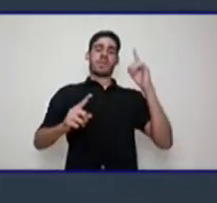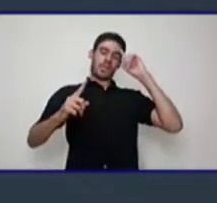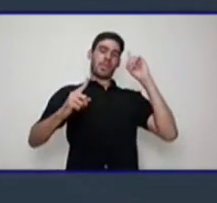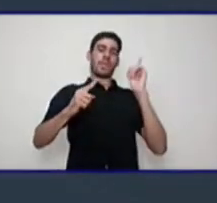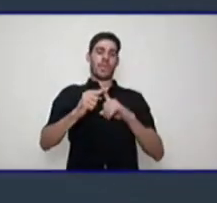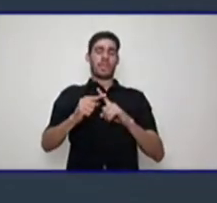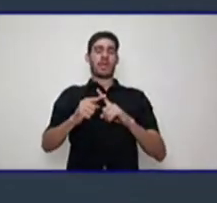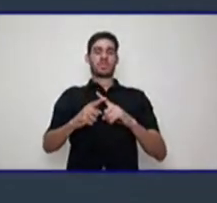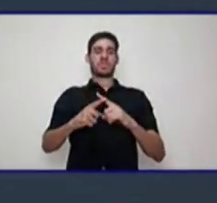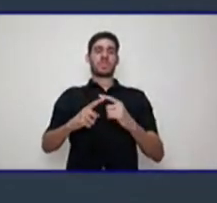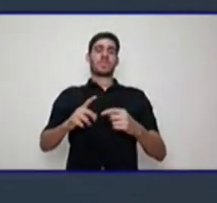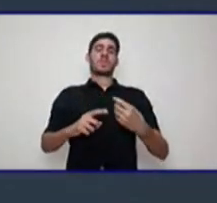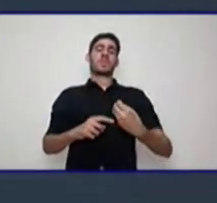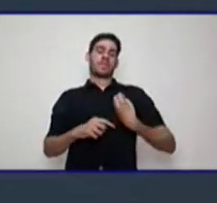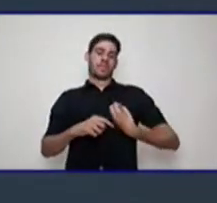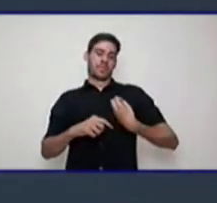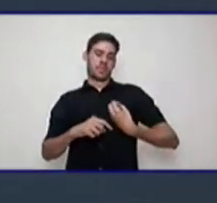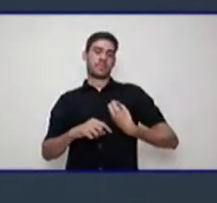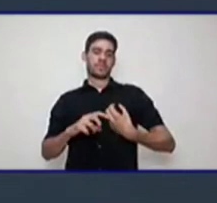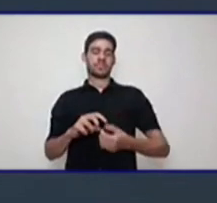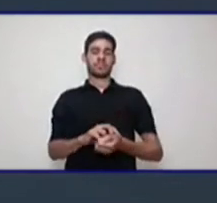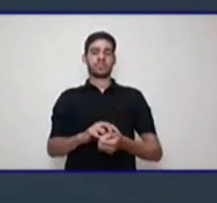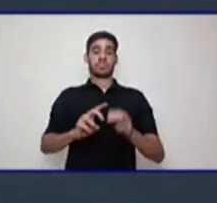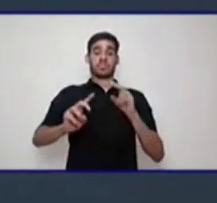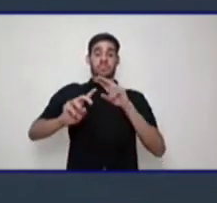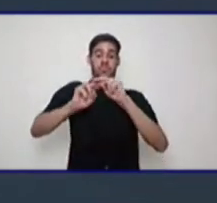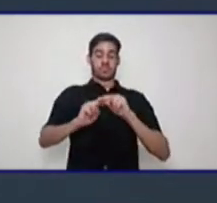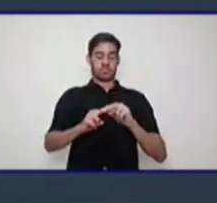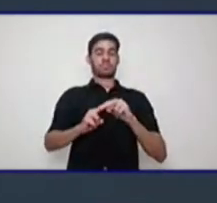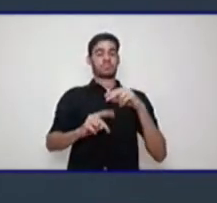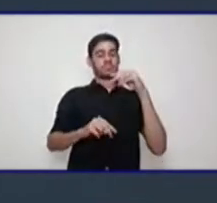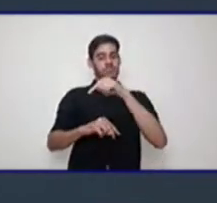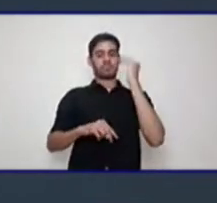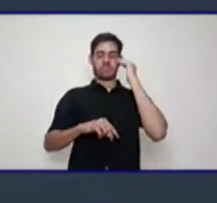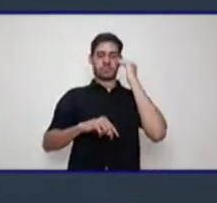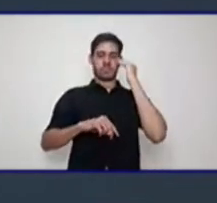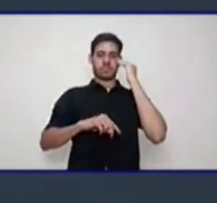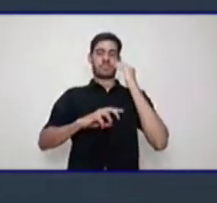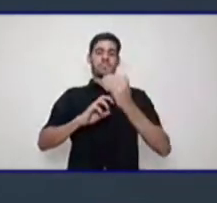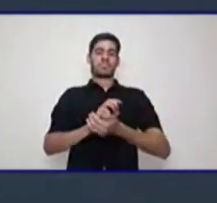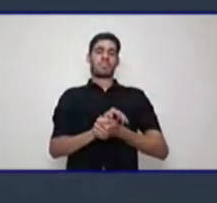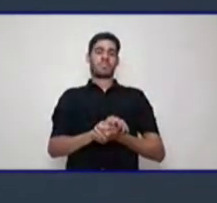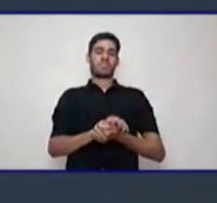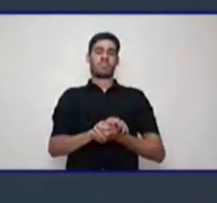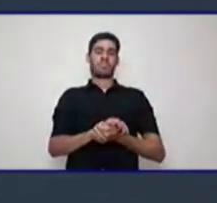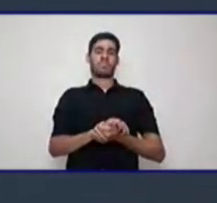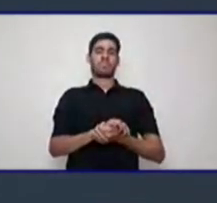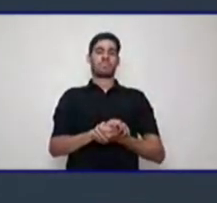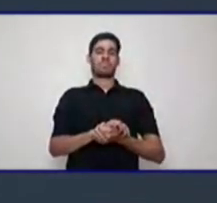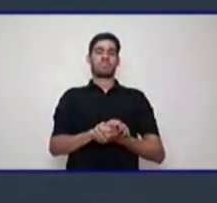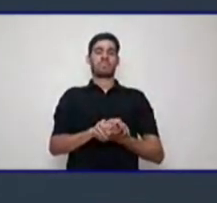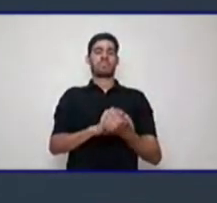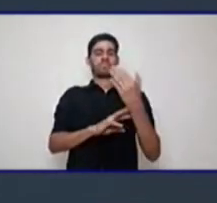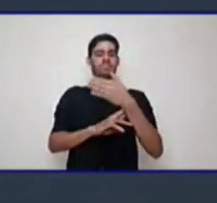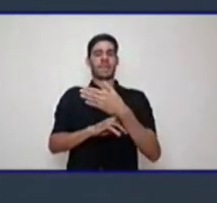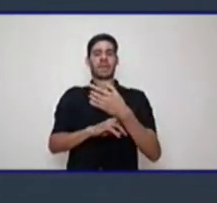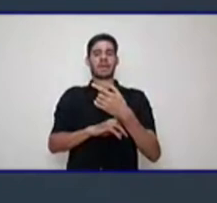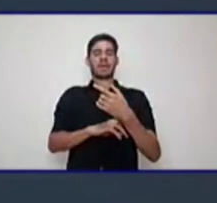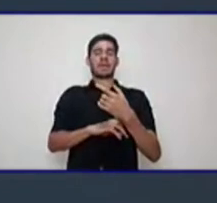e vigente. Em razão dessa compreensão, ou seja, dessa